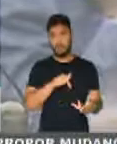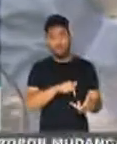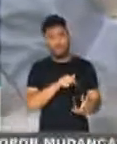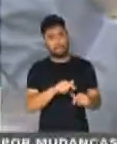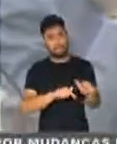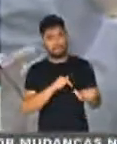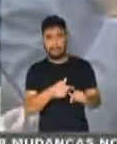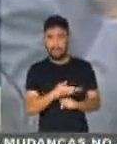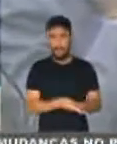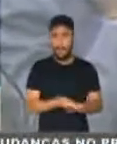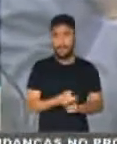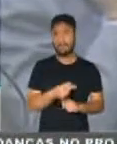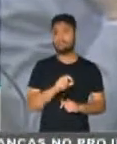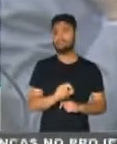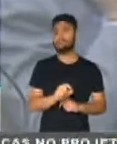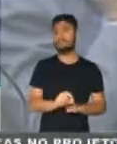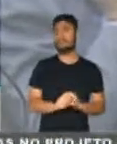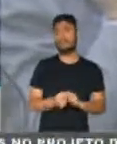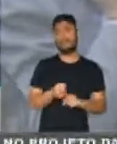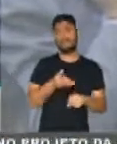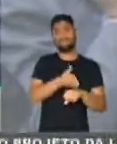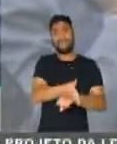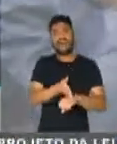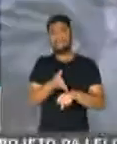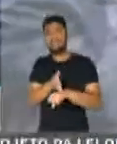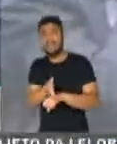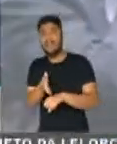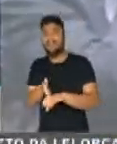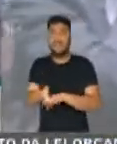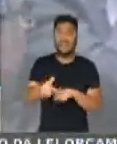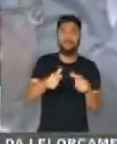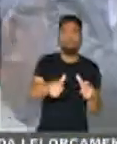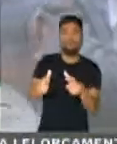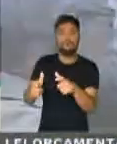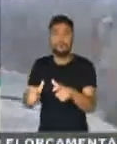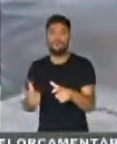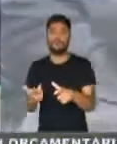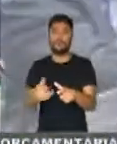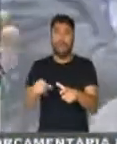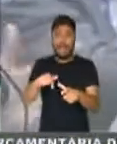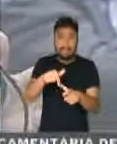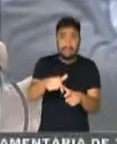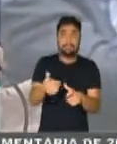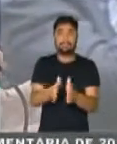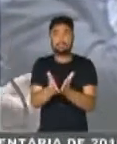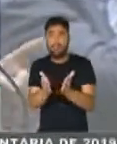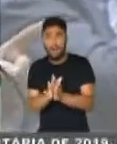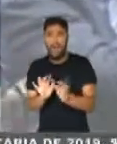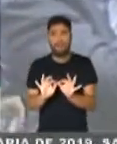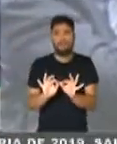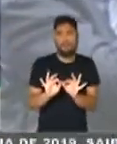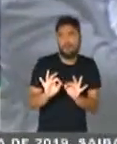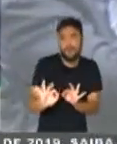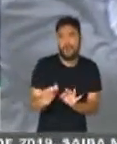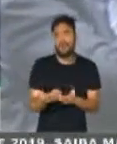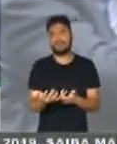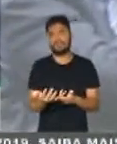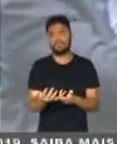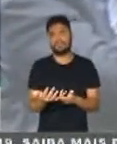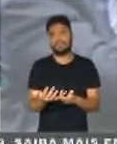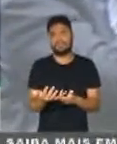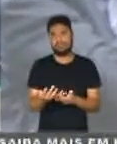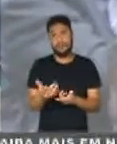serviços que chegam a lugares importantes do nosso país, muitos deles que só têm